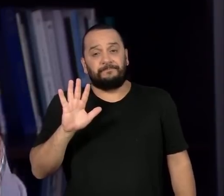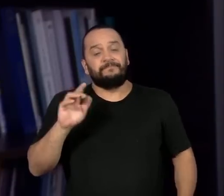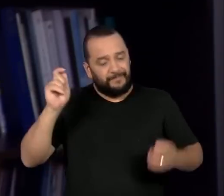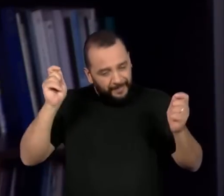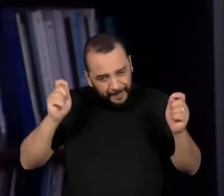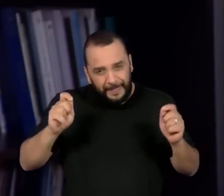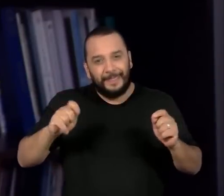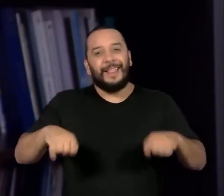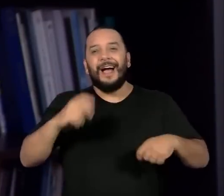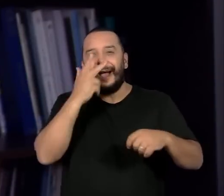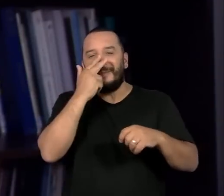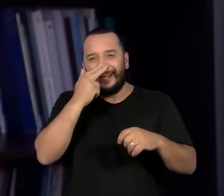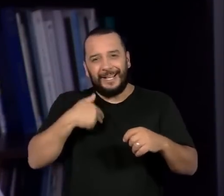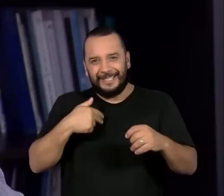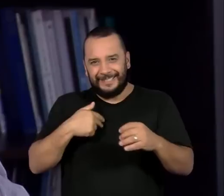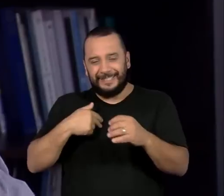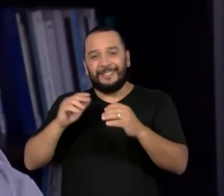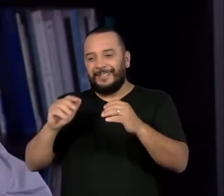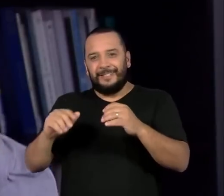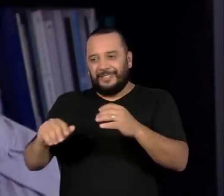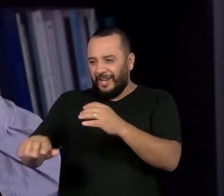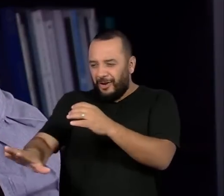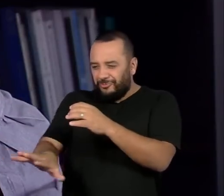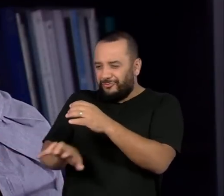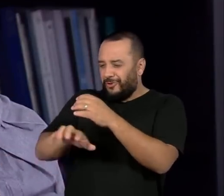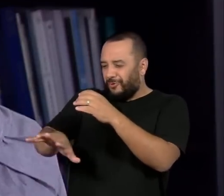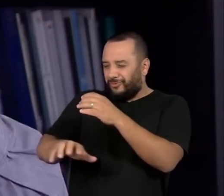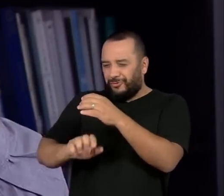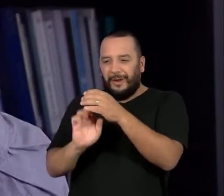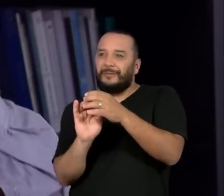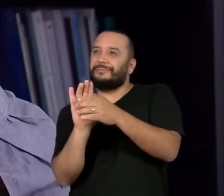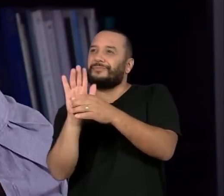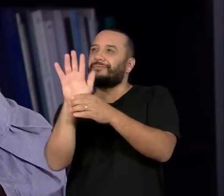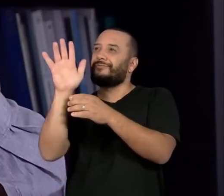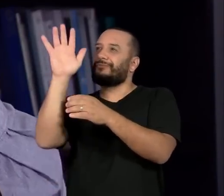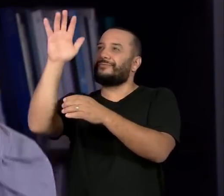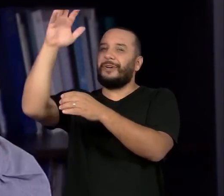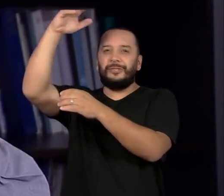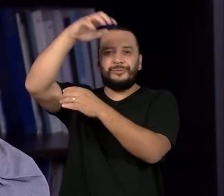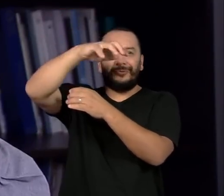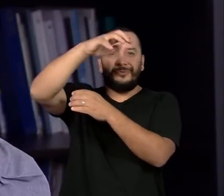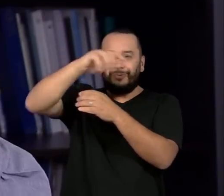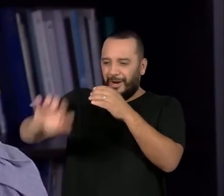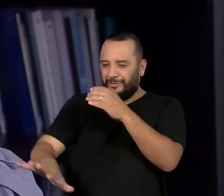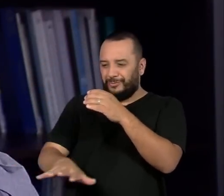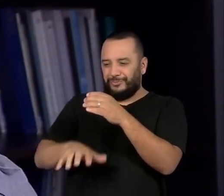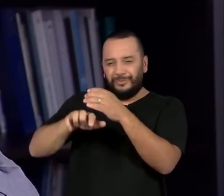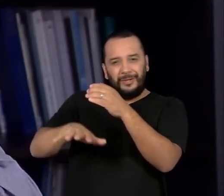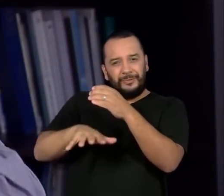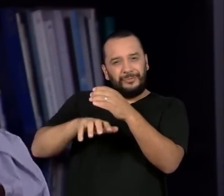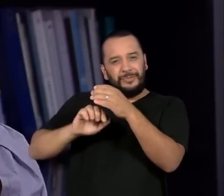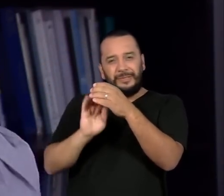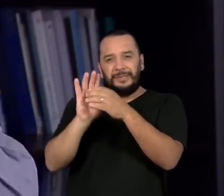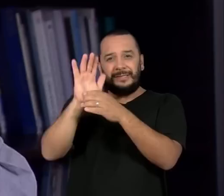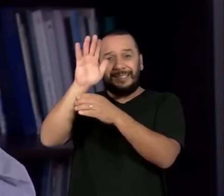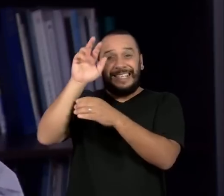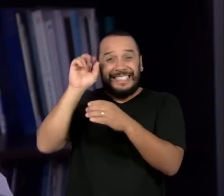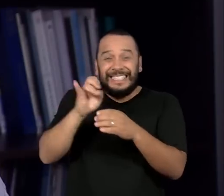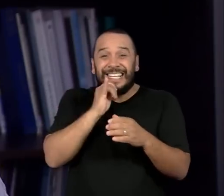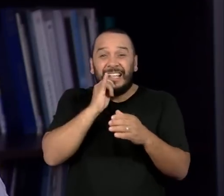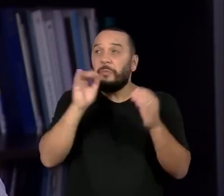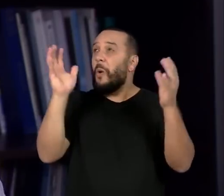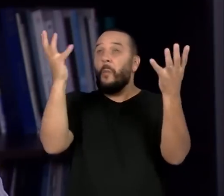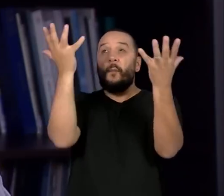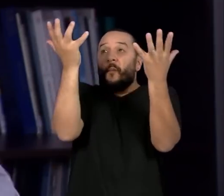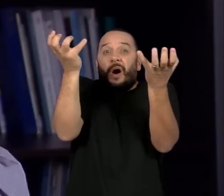floresta recicle muita água. Então ela transpira muito eficientemente durante a estação seca, umedece a